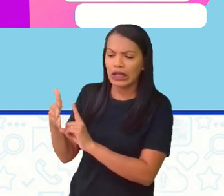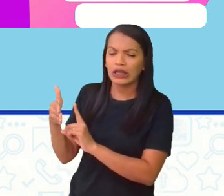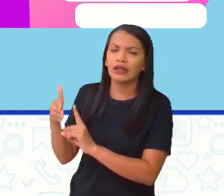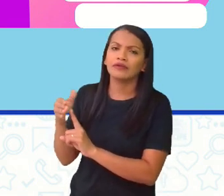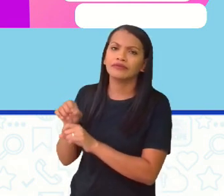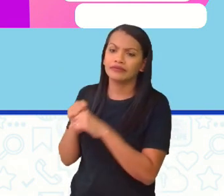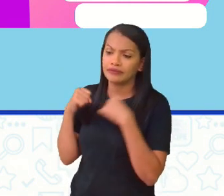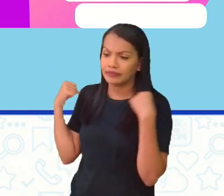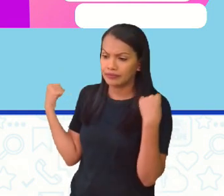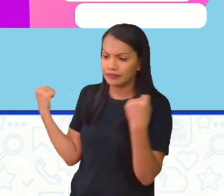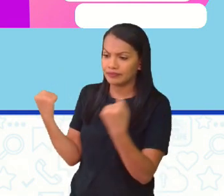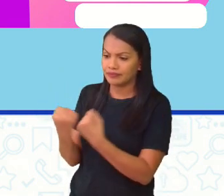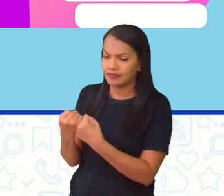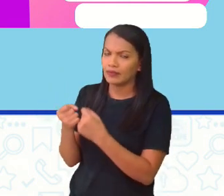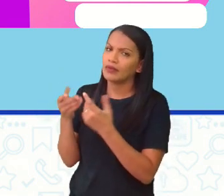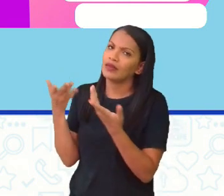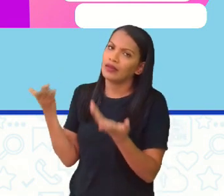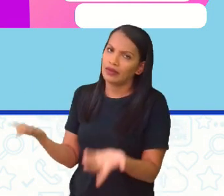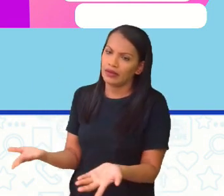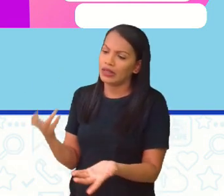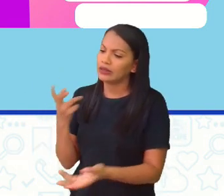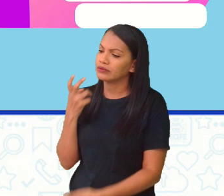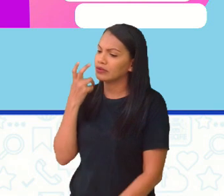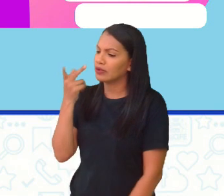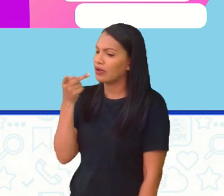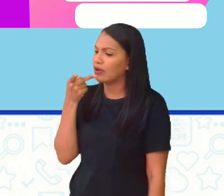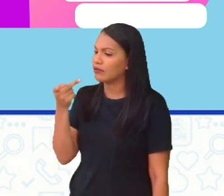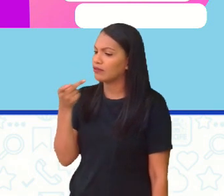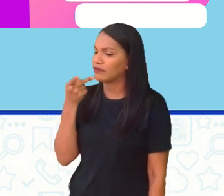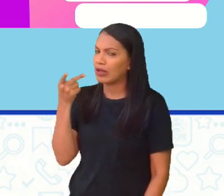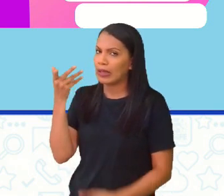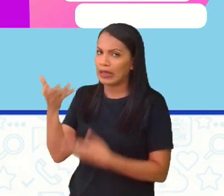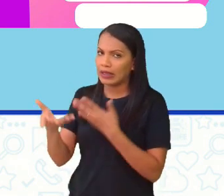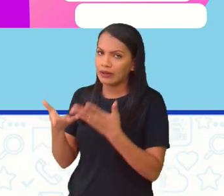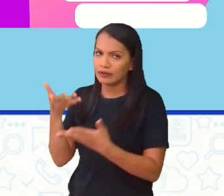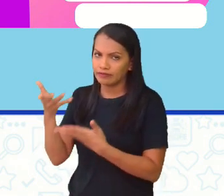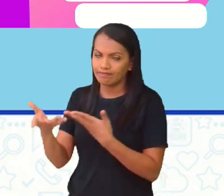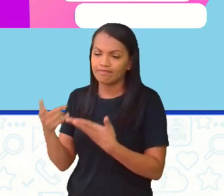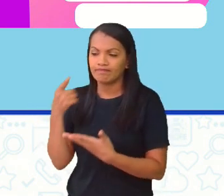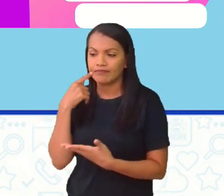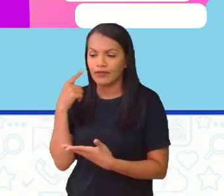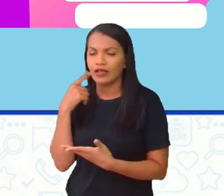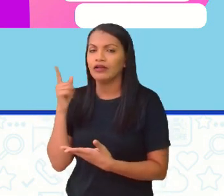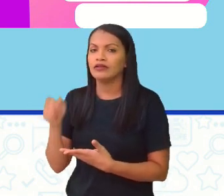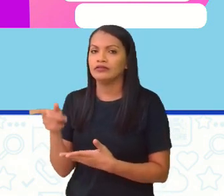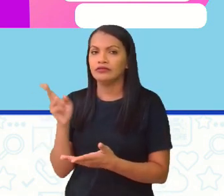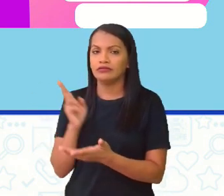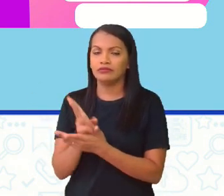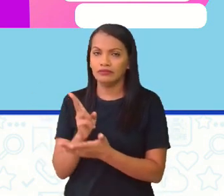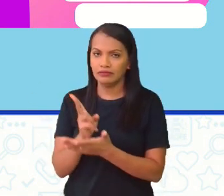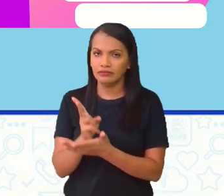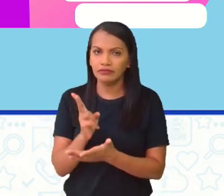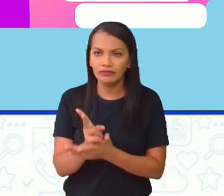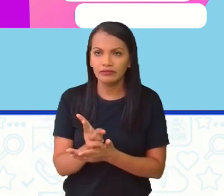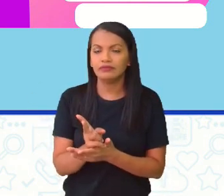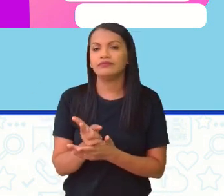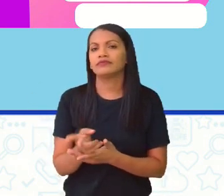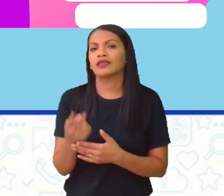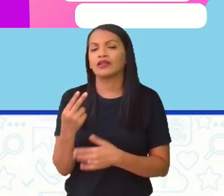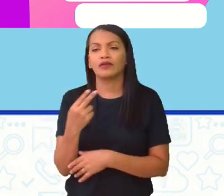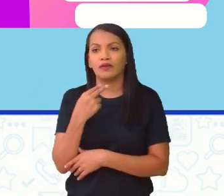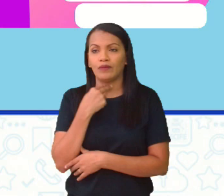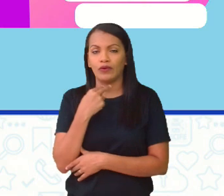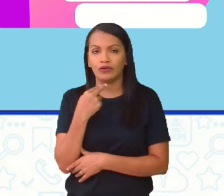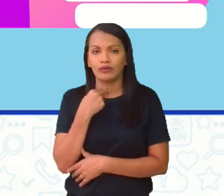seminários seja, obviamente, a falada, não é? Que é o tempo todo, não é? Então, nós não